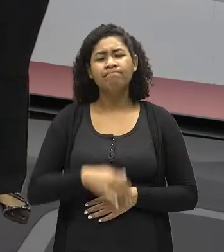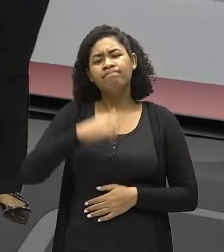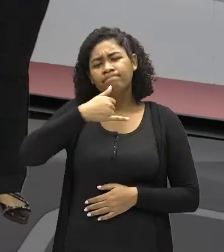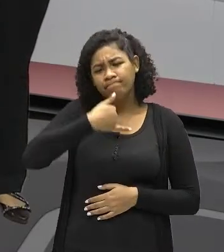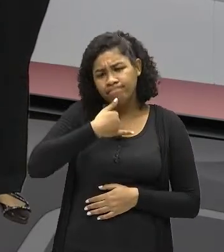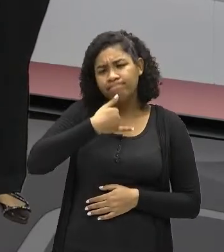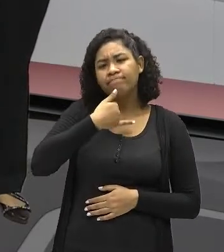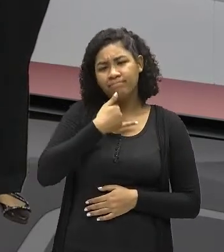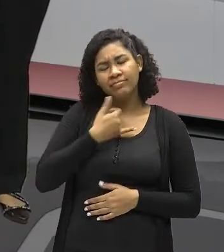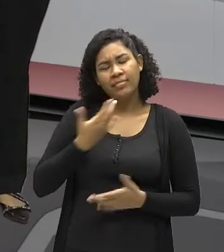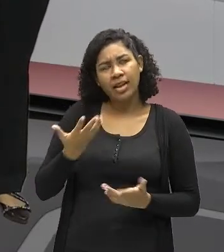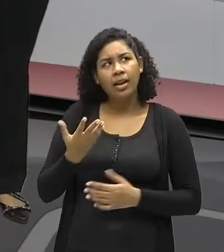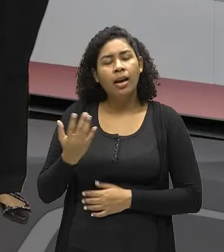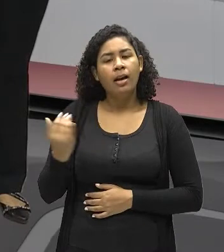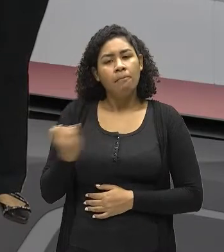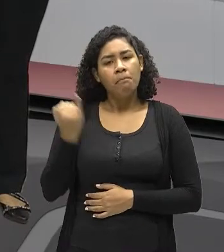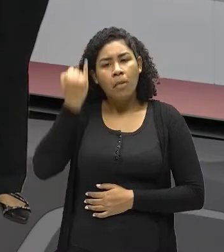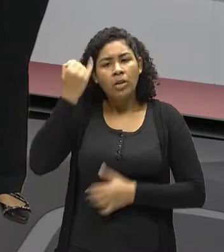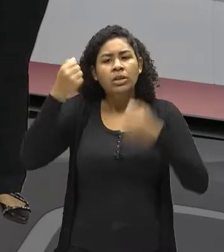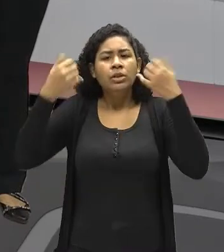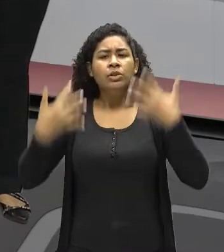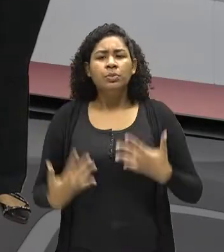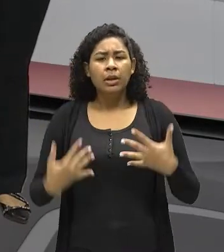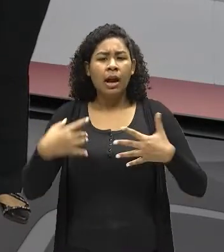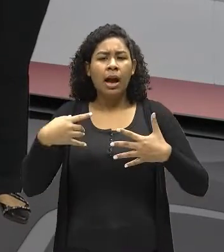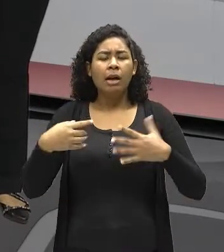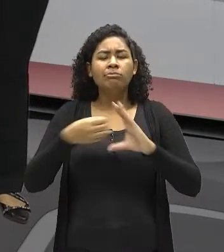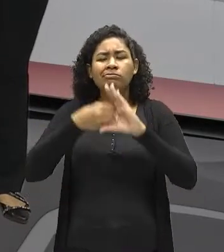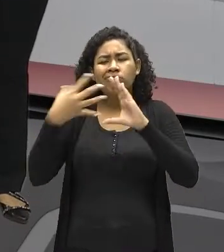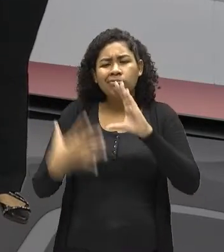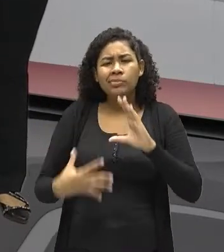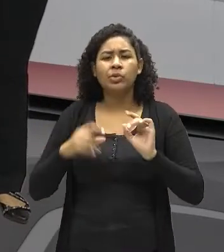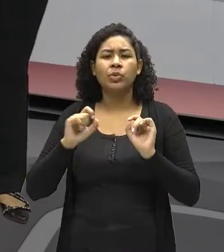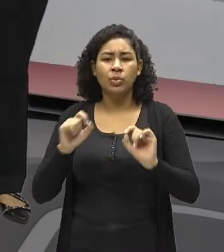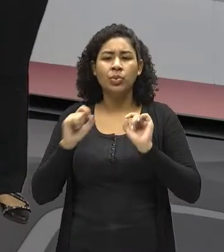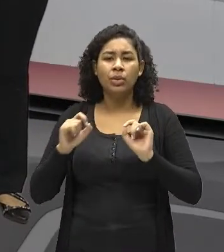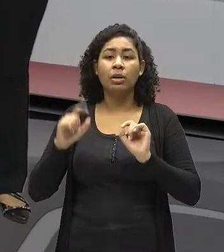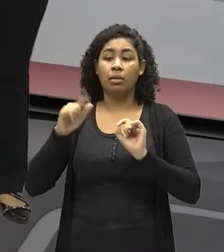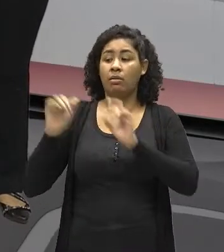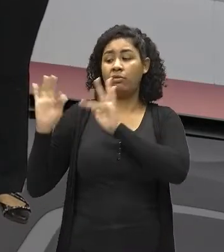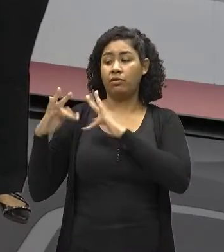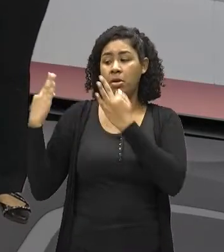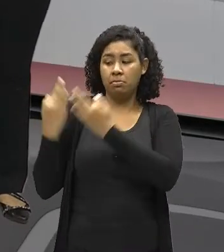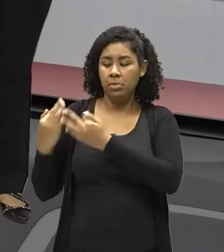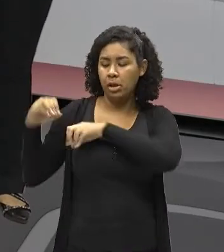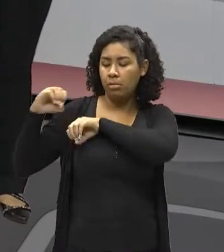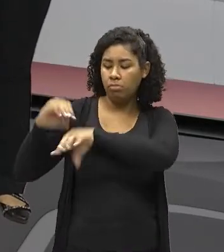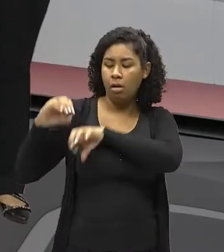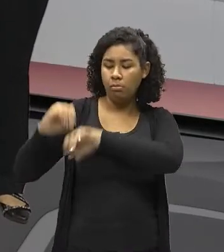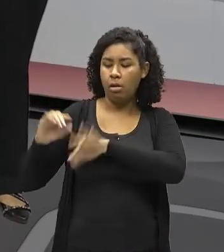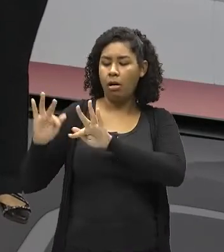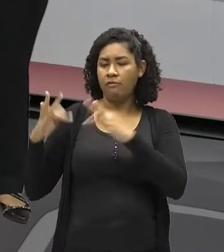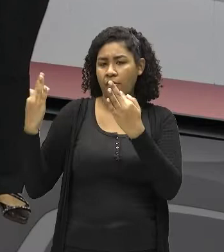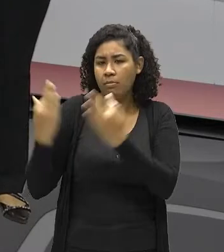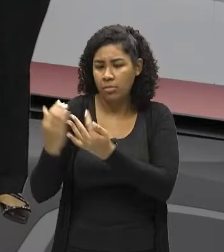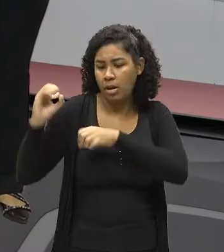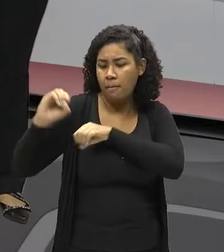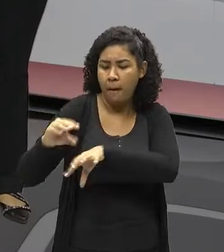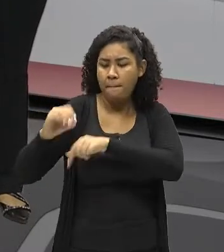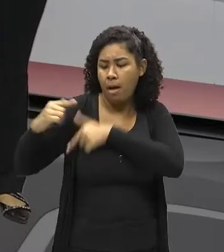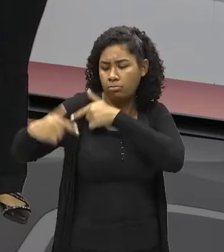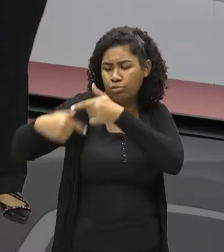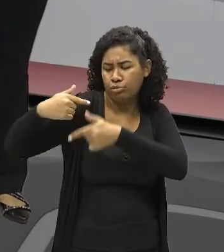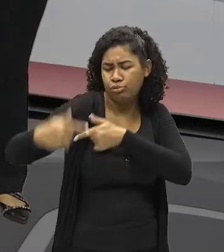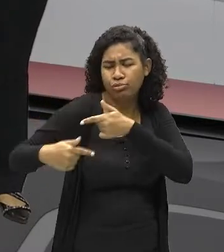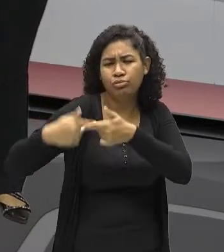é importante que alguns elementos eles passem de geração a geração. Se não nos contaram e se nós